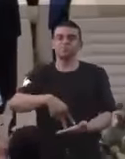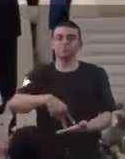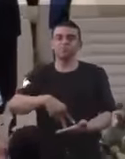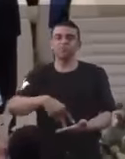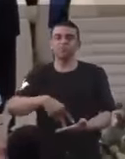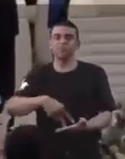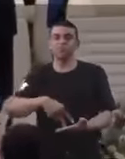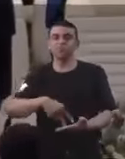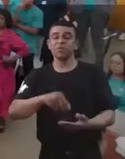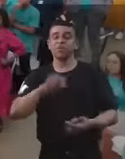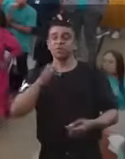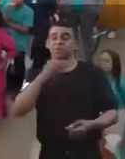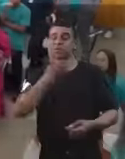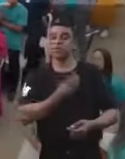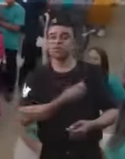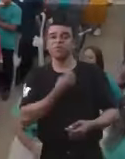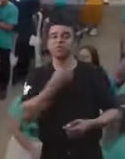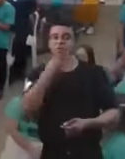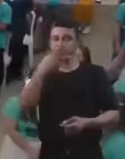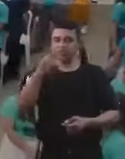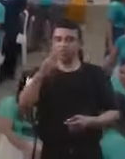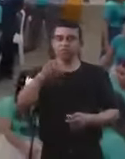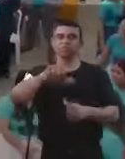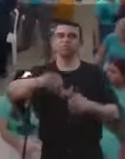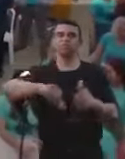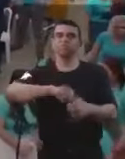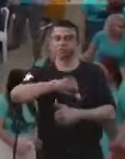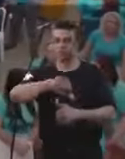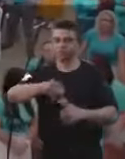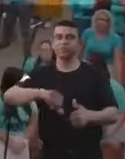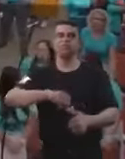Seja rico do evangelho.